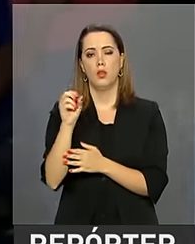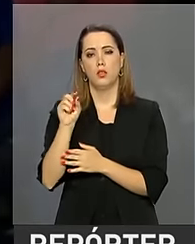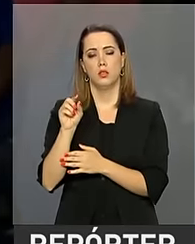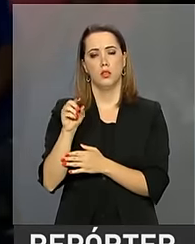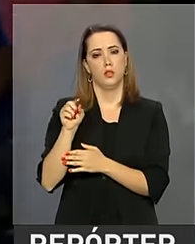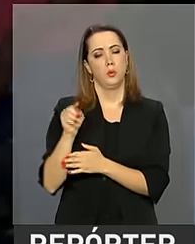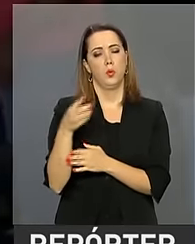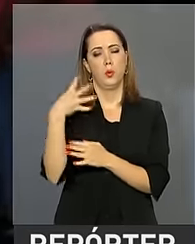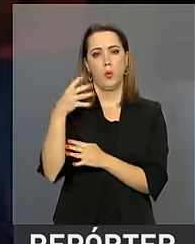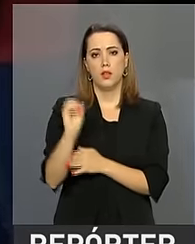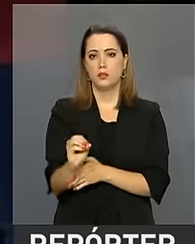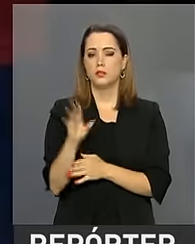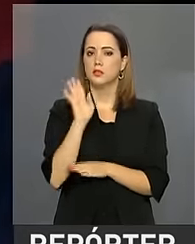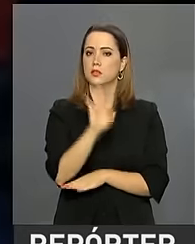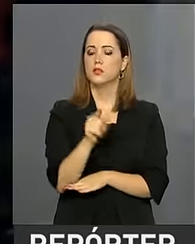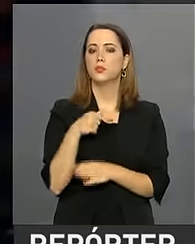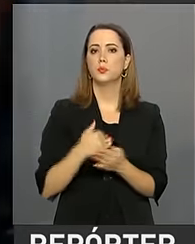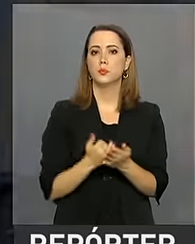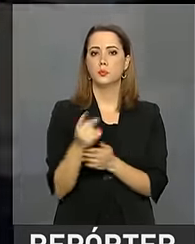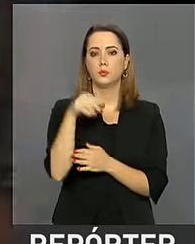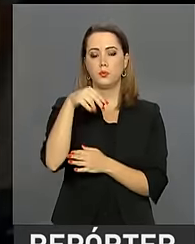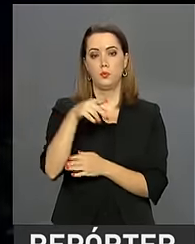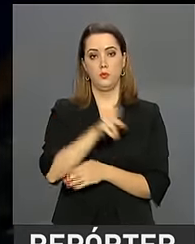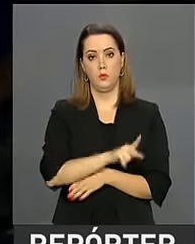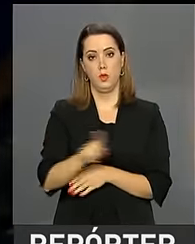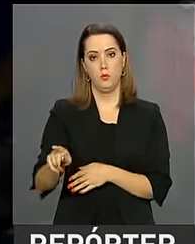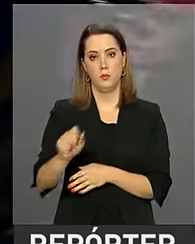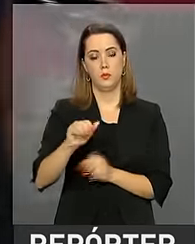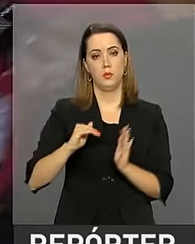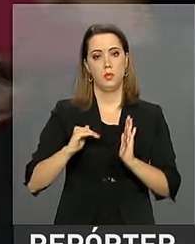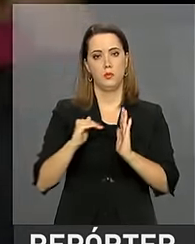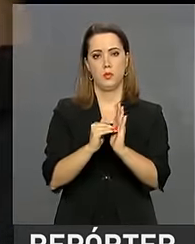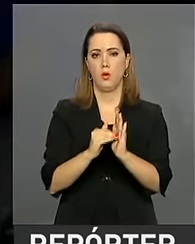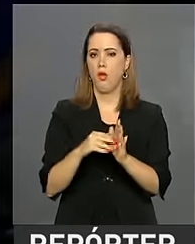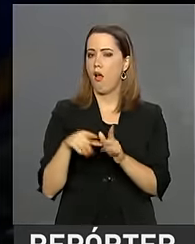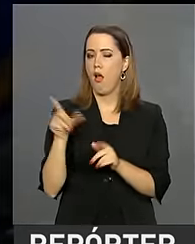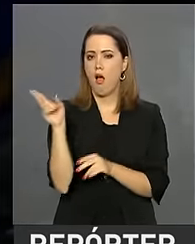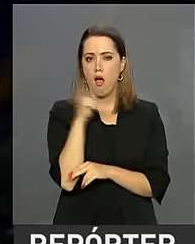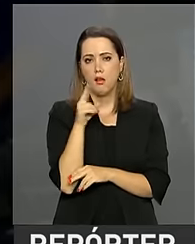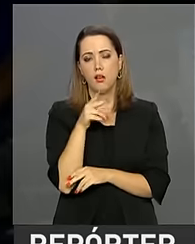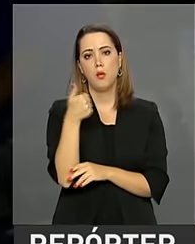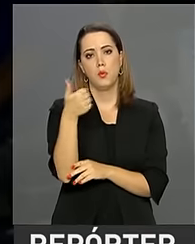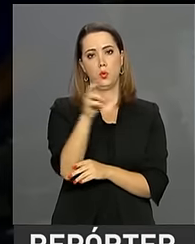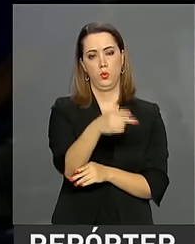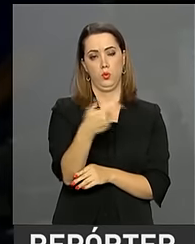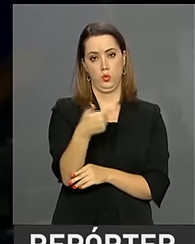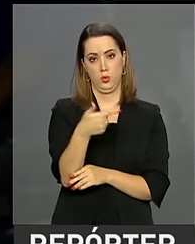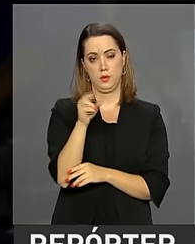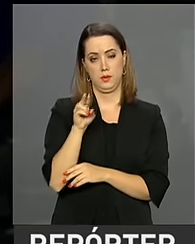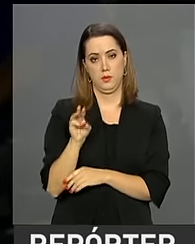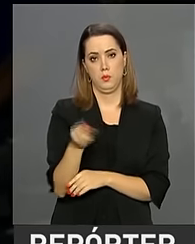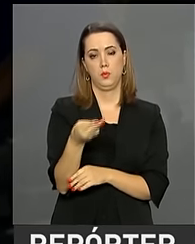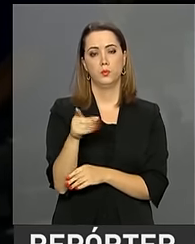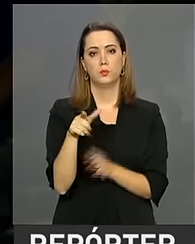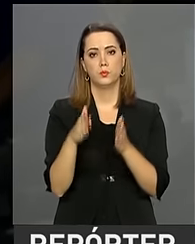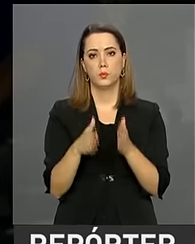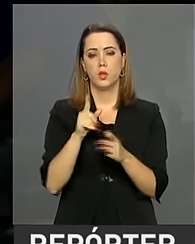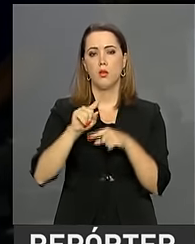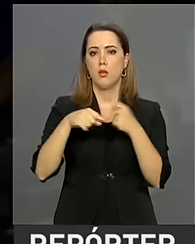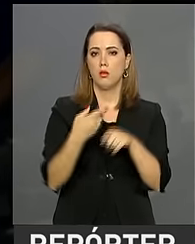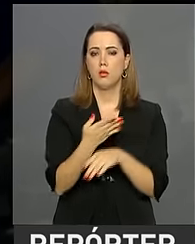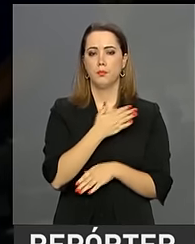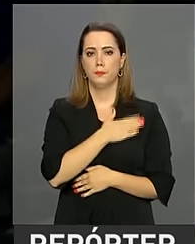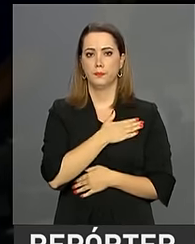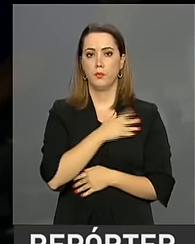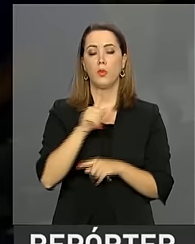tarde e foi comandada pelo presidente do Senado, Renan Calheiros. Foi uma cerimônia curta de 12 minutos de duração. Após o hino nacional,